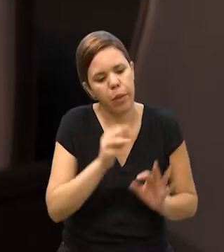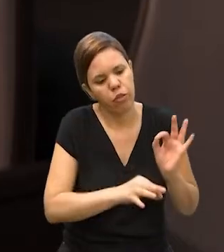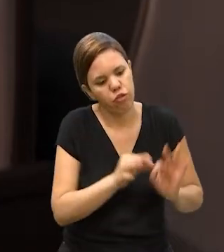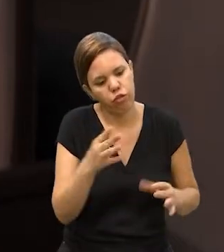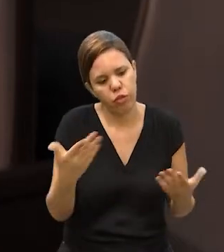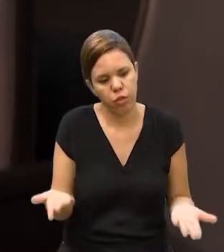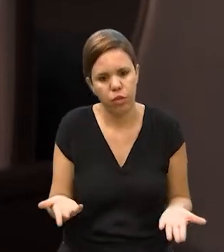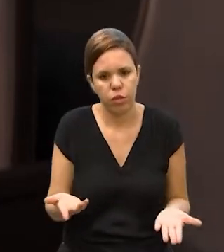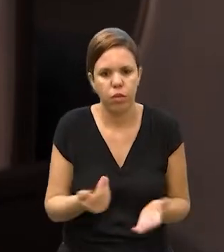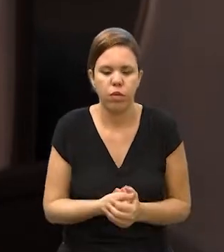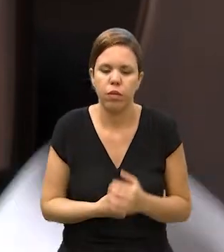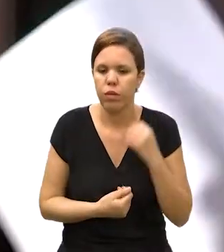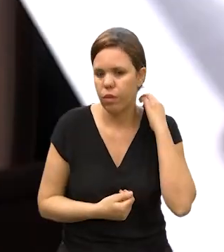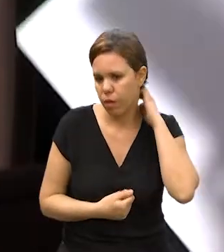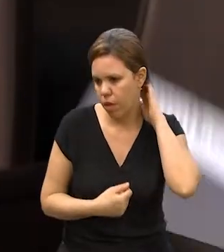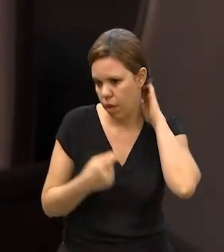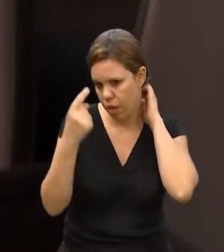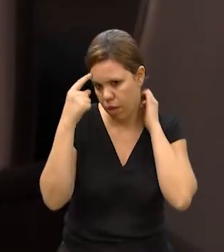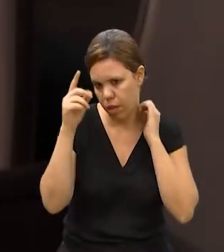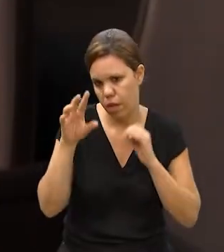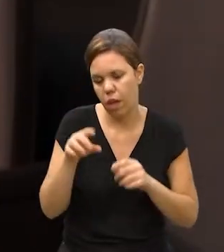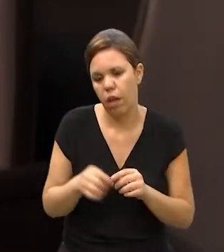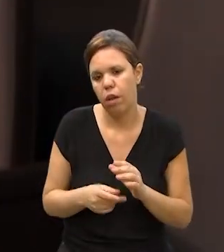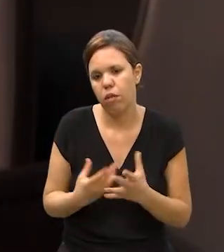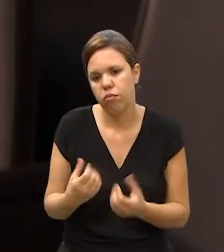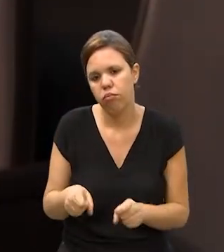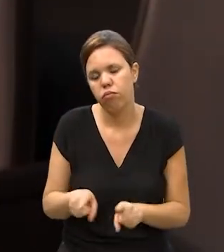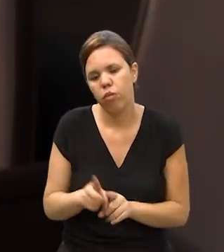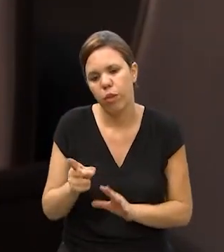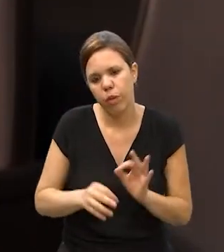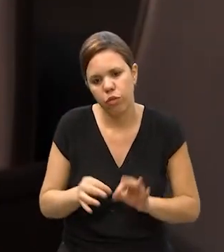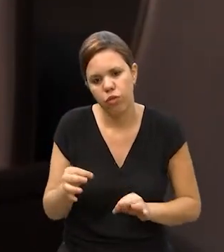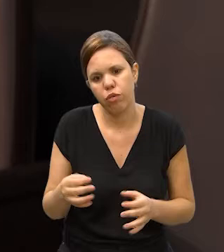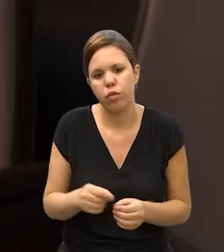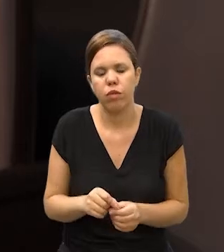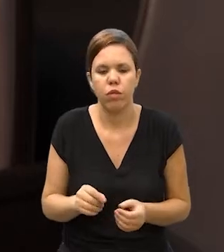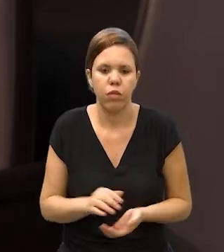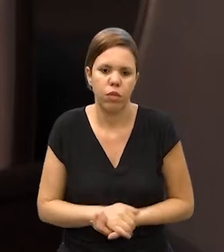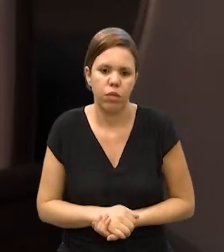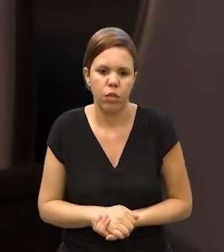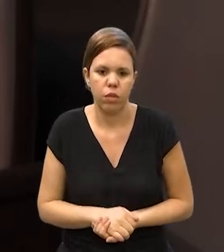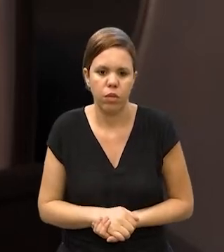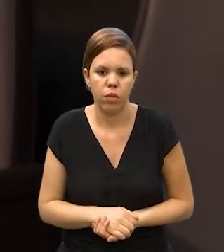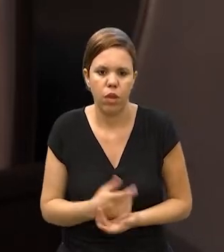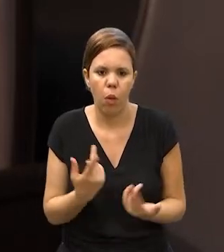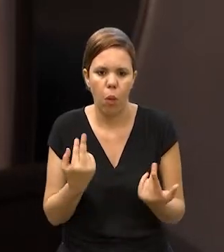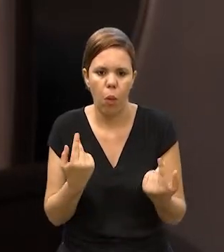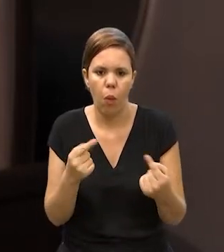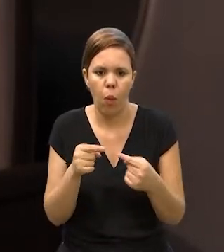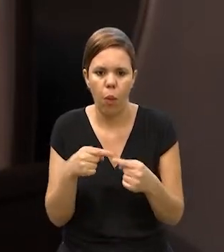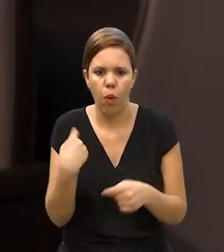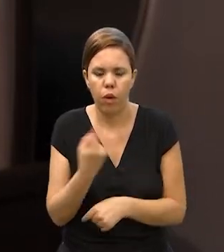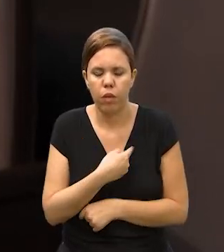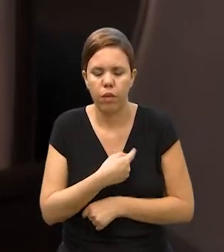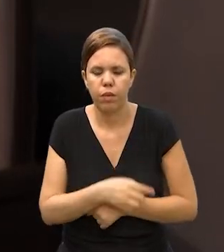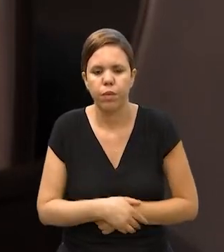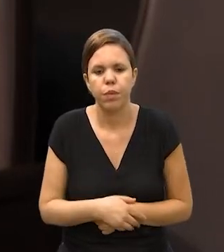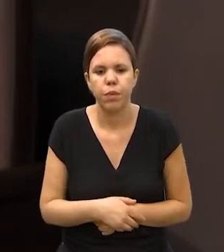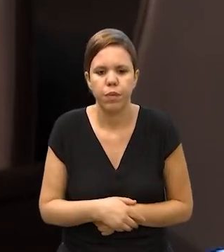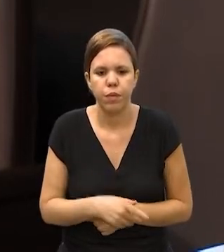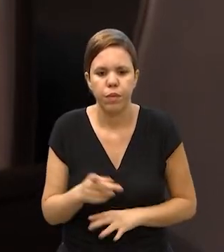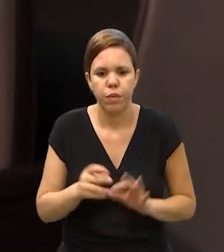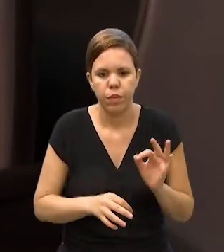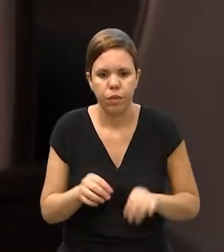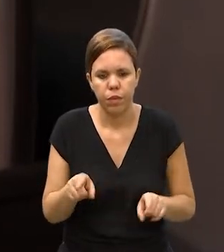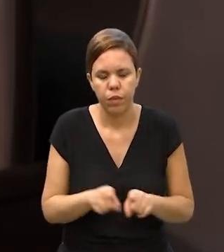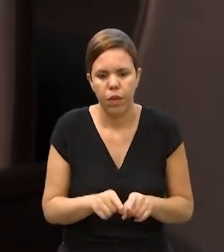bons, tanto é que ele pegou essa ideia e fez um projeto praticamente idêntico ao nosso, né? Esse